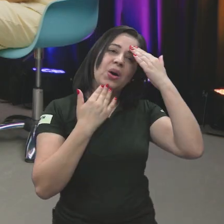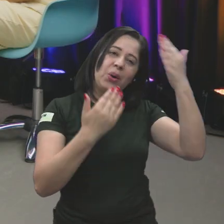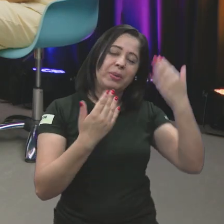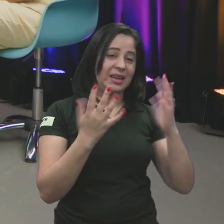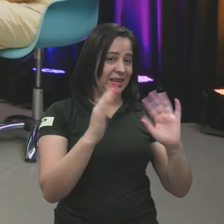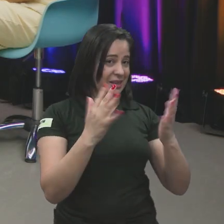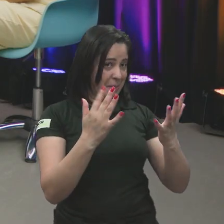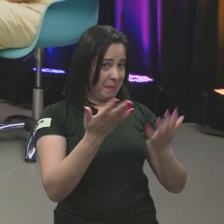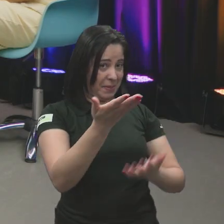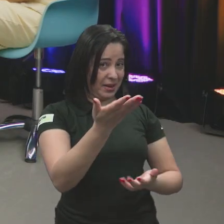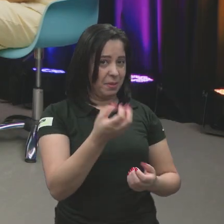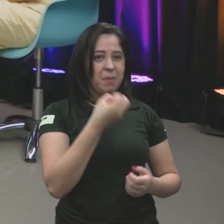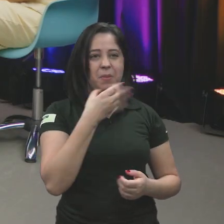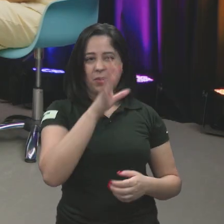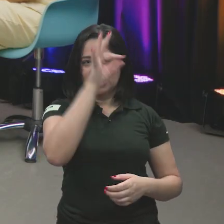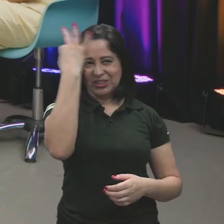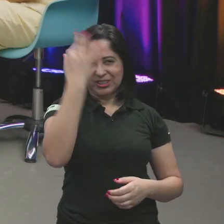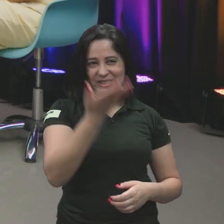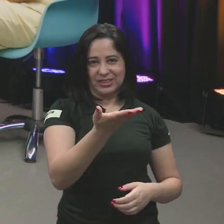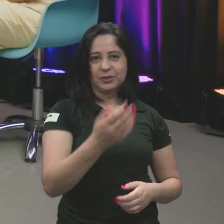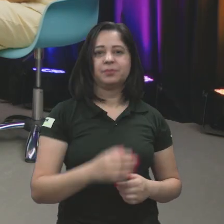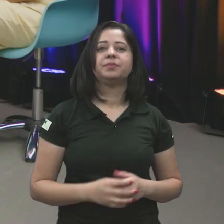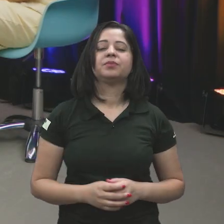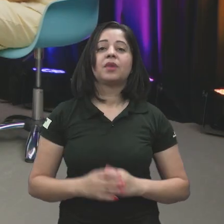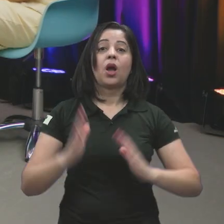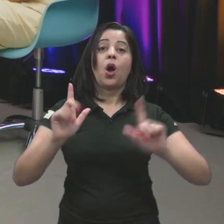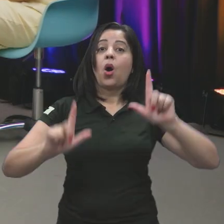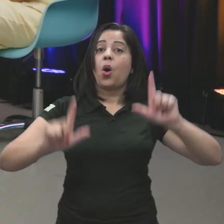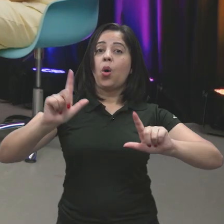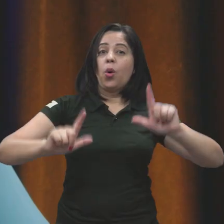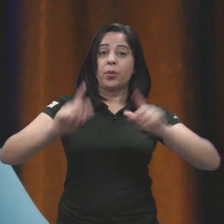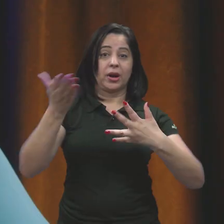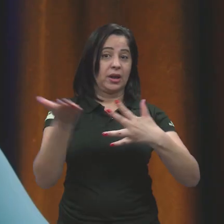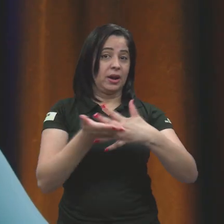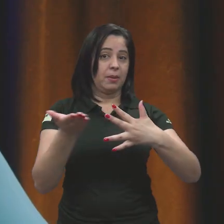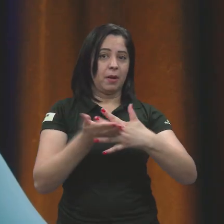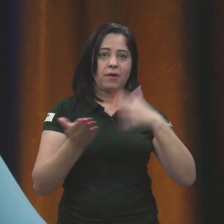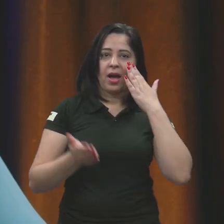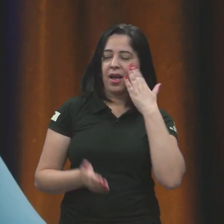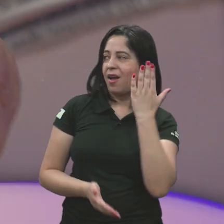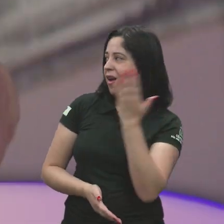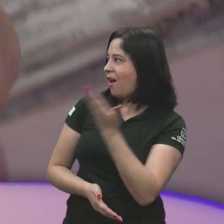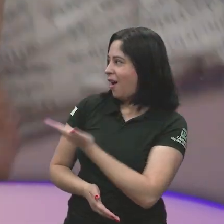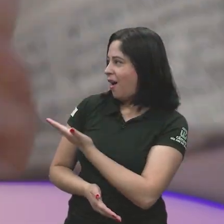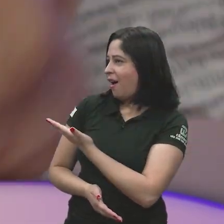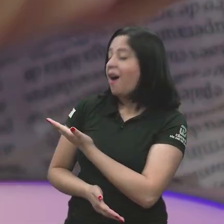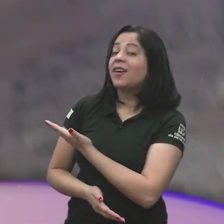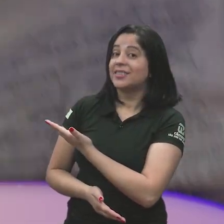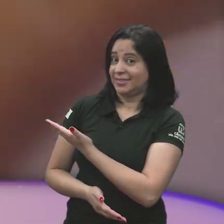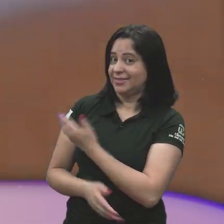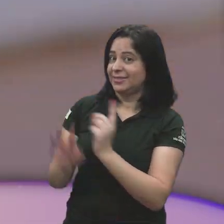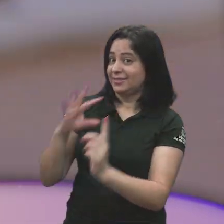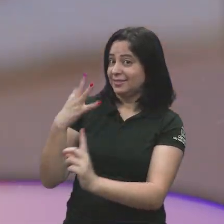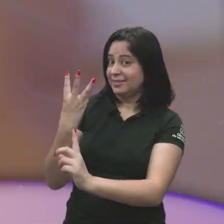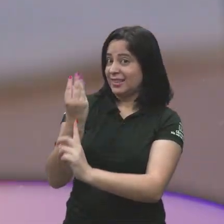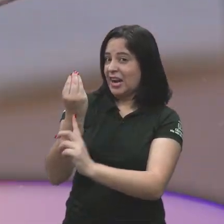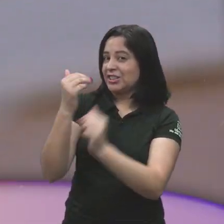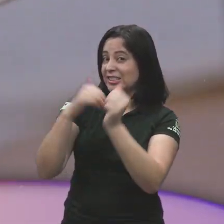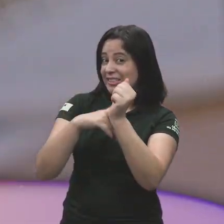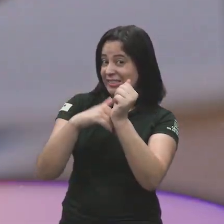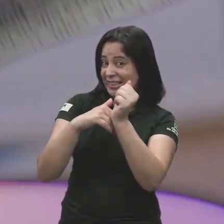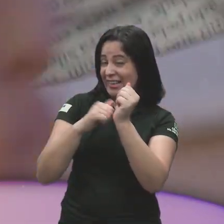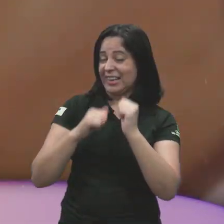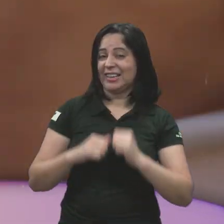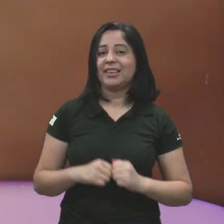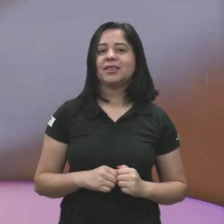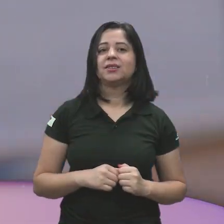muitos bate-papos. Obrigado, Priscila, parabéns e boa sorte a todos. O Inspiração faz uma pausa e o nosso artista misterioso do dia já